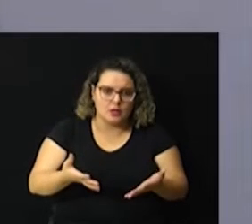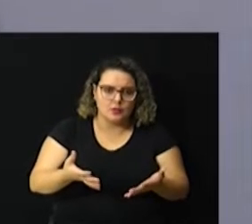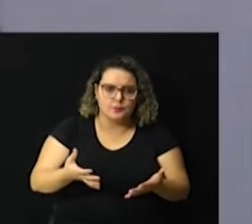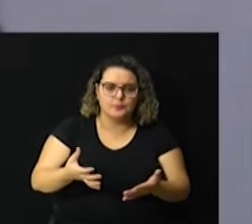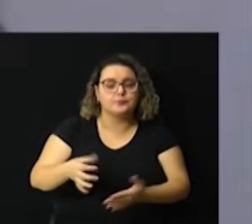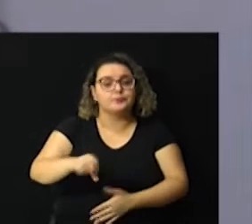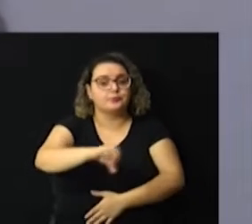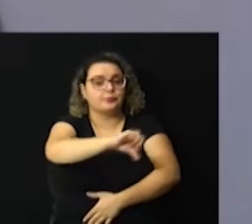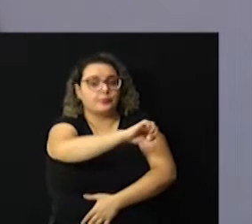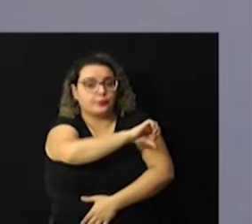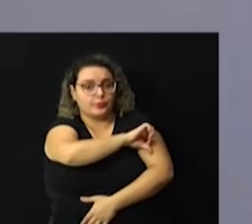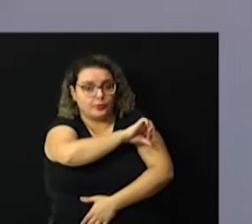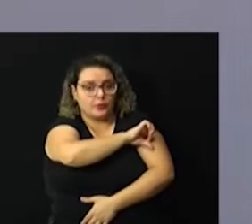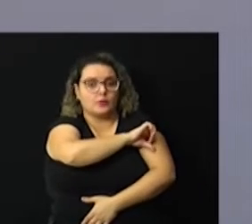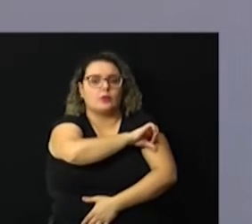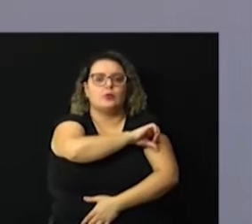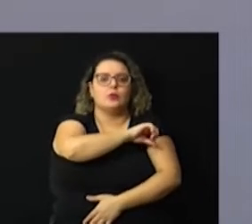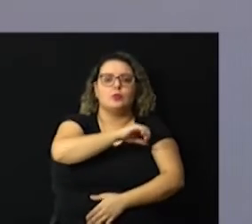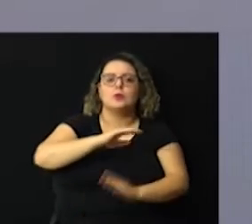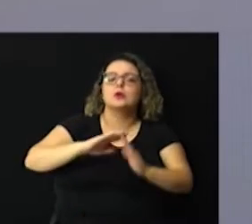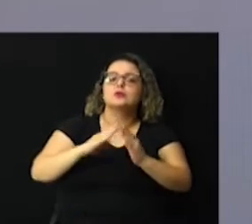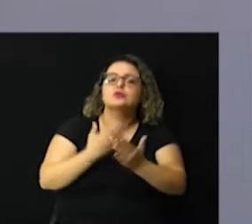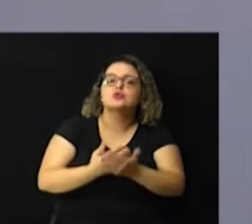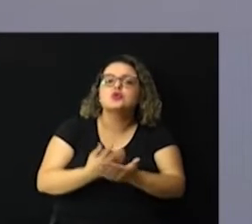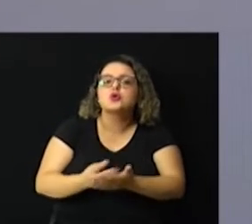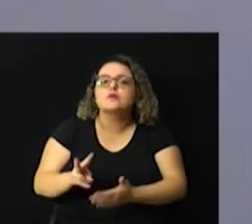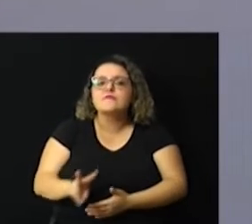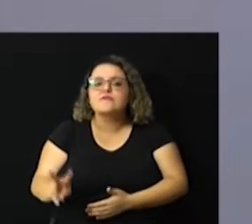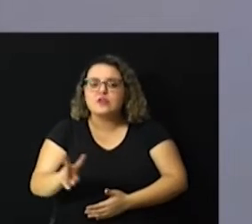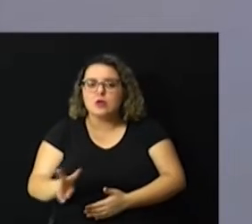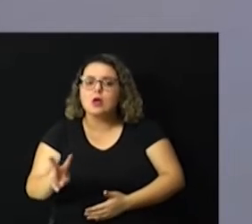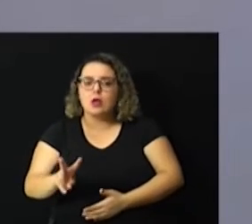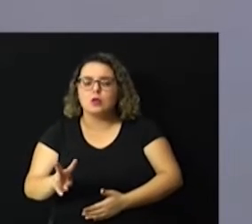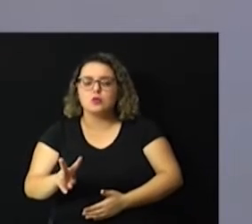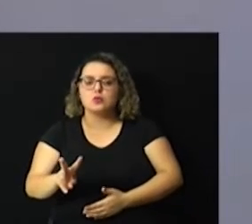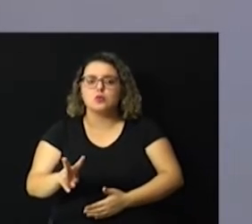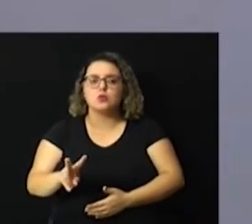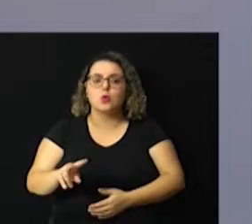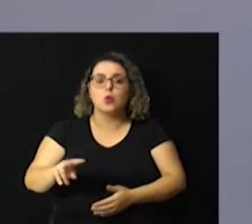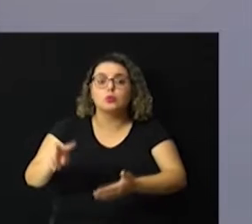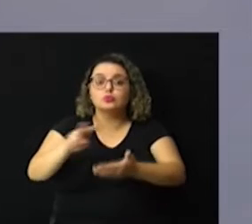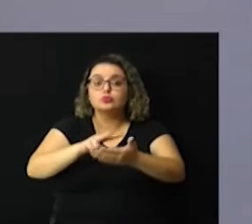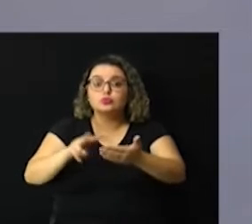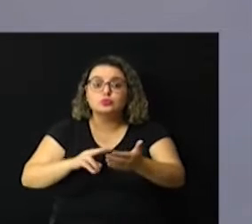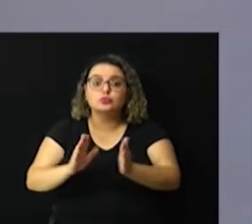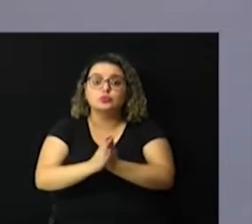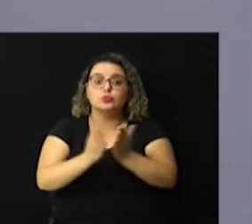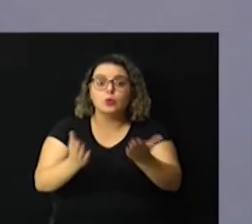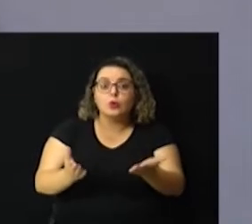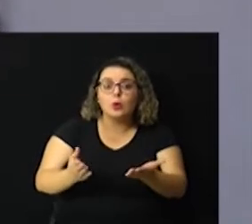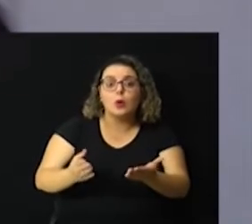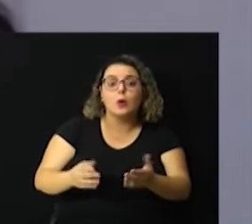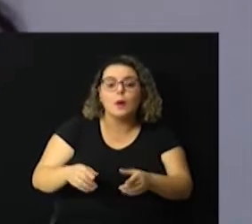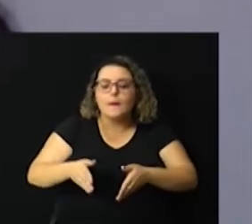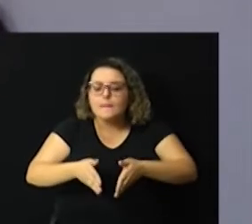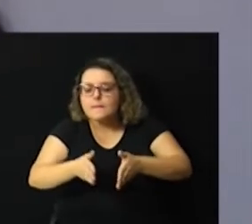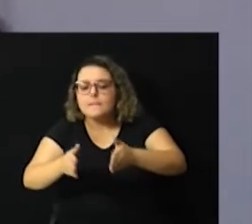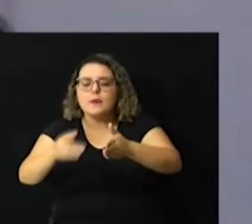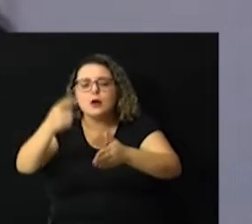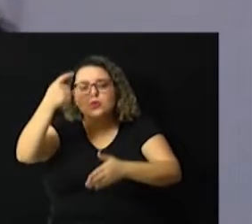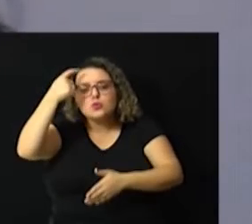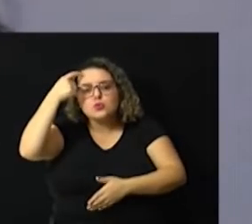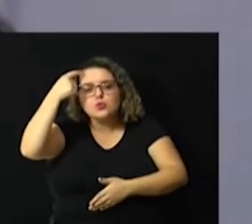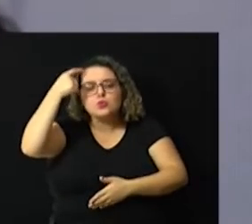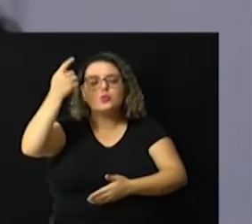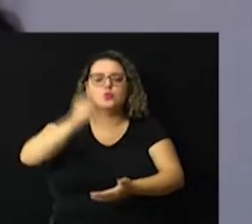né, do Santana, que é a escola em Vinhedo, a gente começou a ler o livro da Conceição Evaristo, Becos da Memória. E